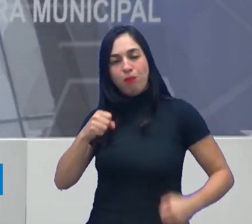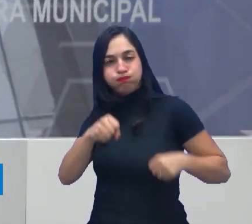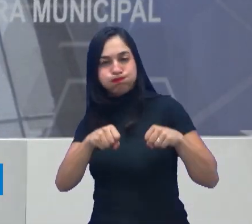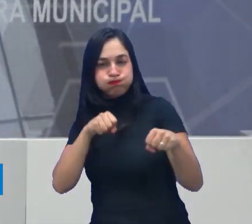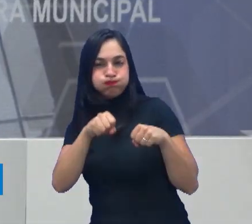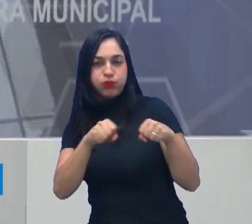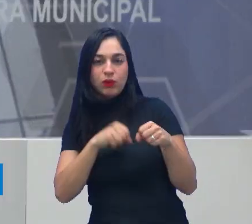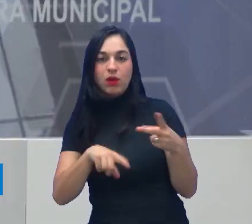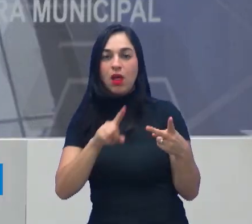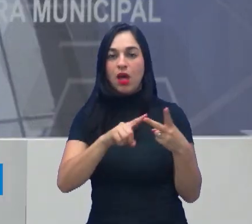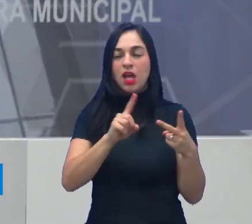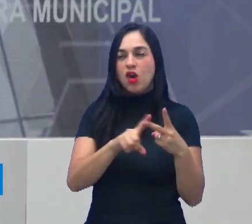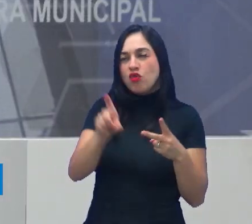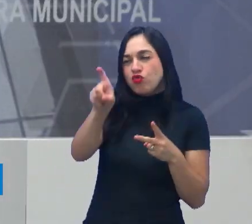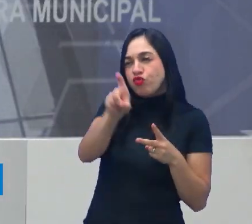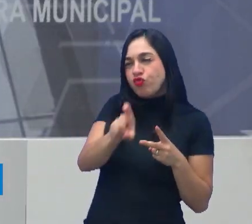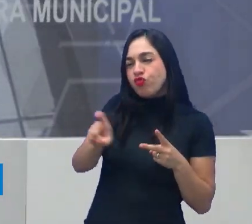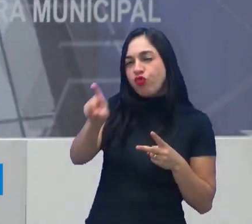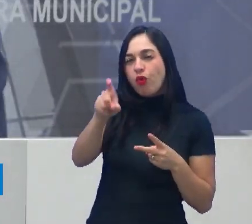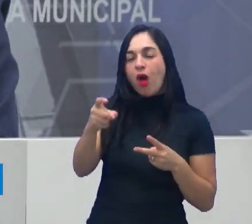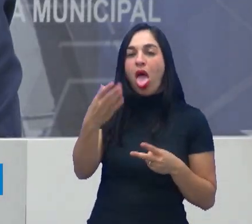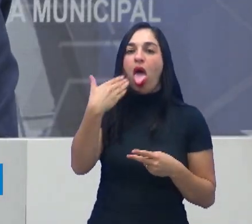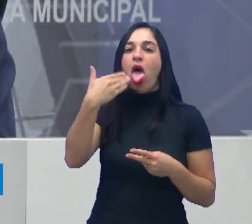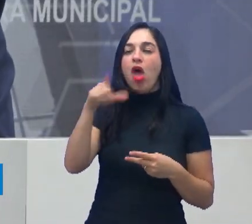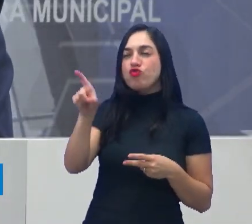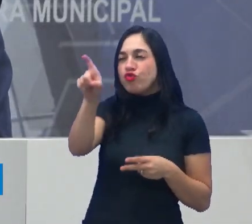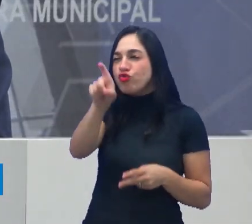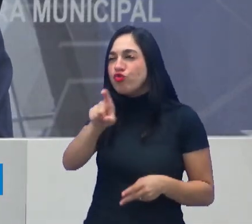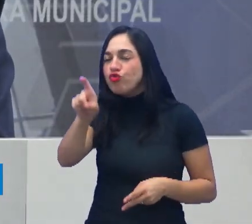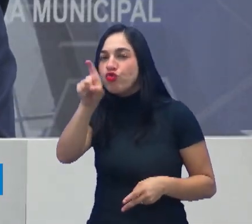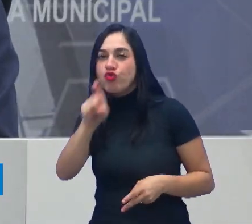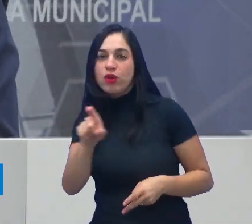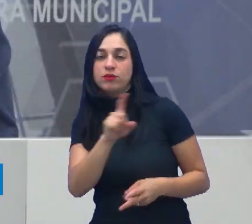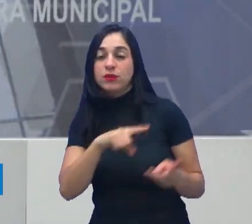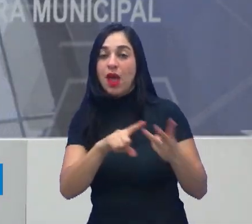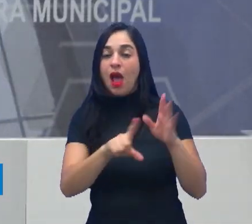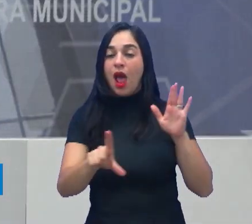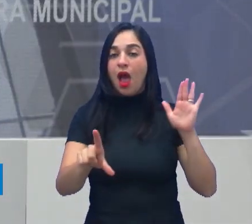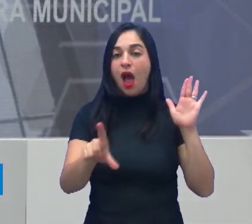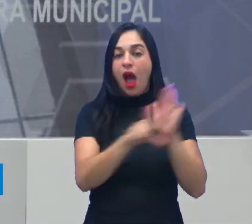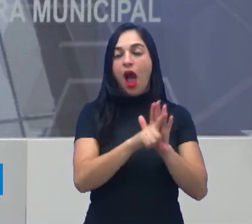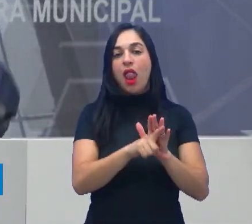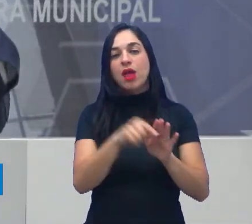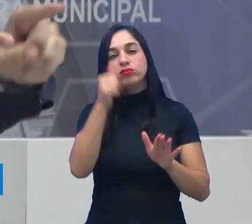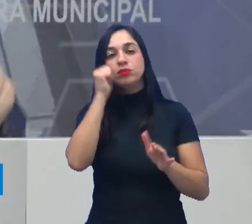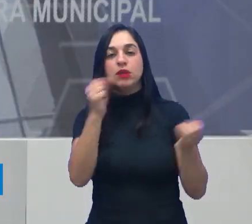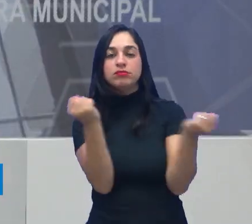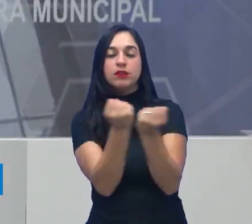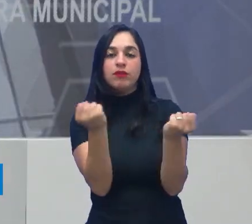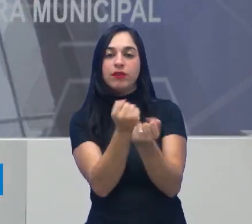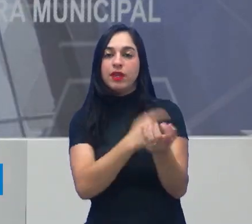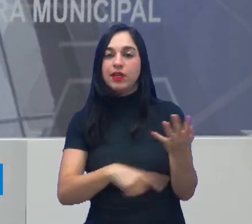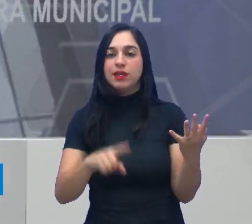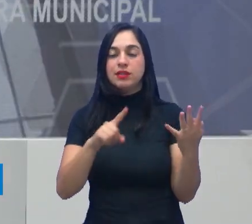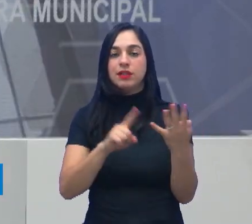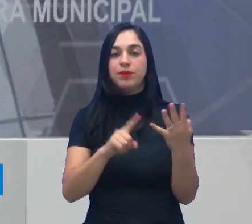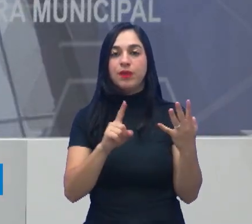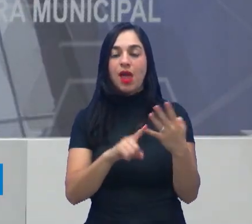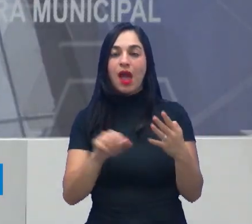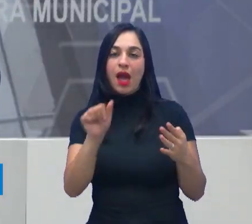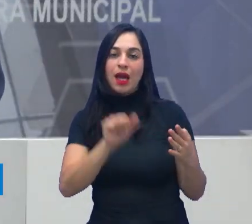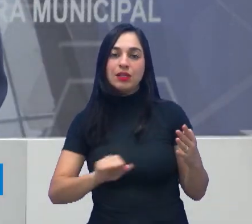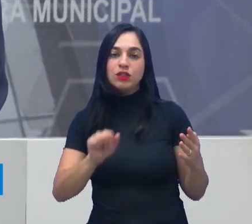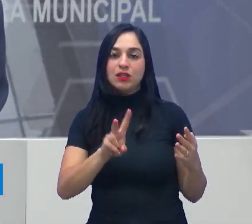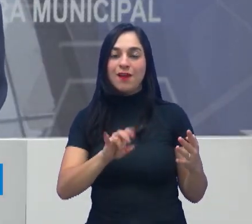spray de defesa pessoal para as mulheres, nós estaríamos falando sobre Lei Maria da Penha, nós estaríamos falando sobre entidades como a Associação Virgem de